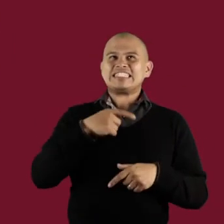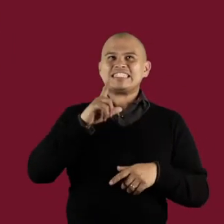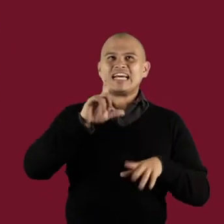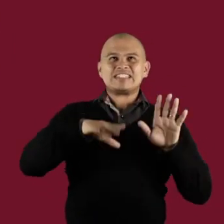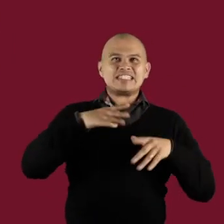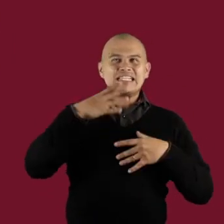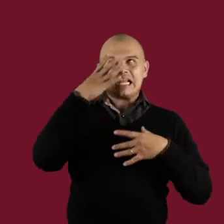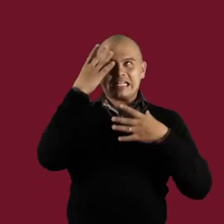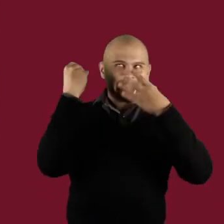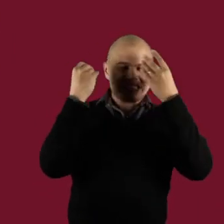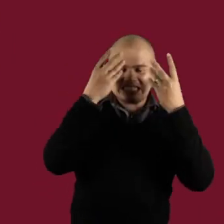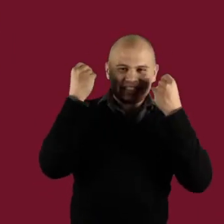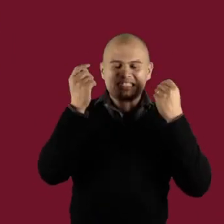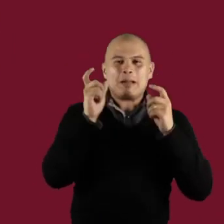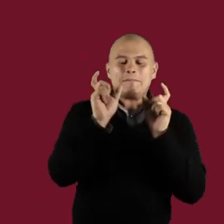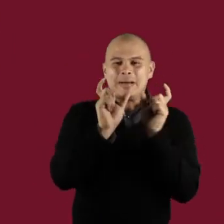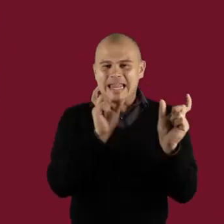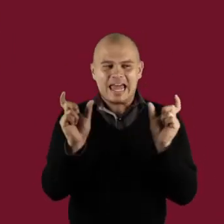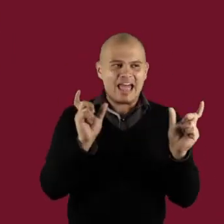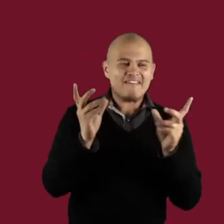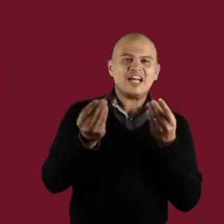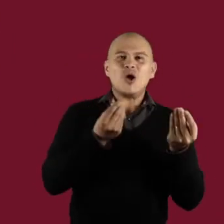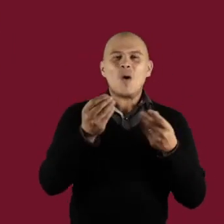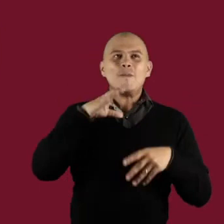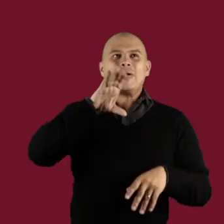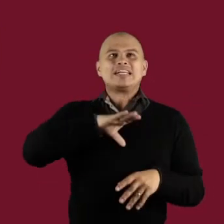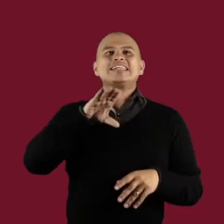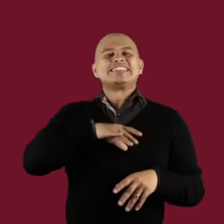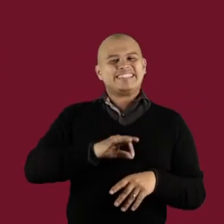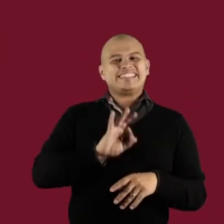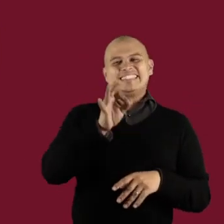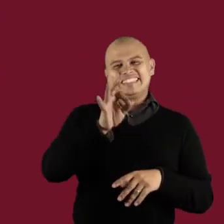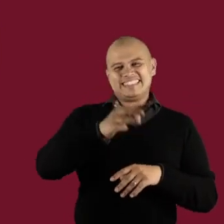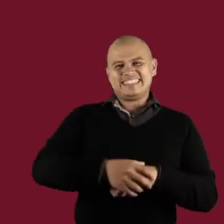também troca as palavras. Como diz a Eleutério, eu criei uma agora.